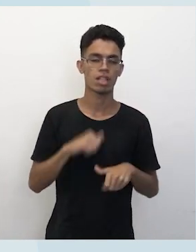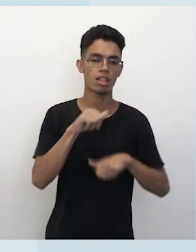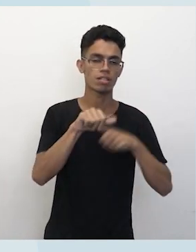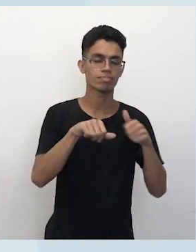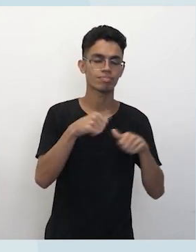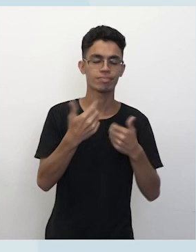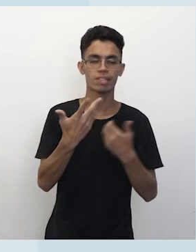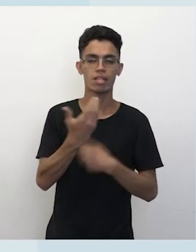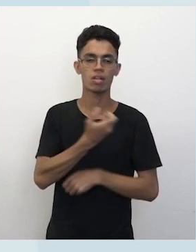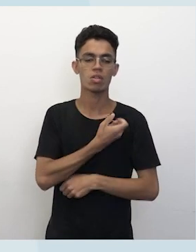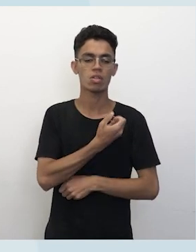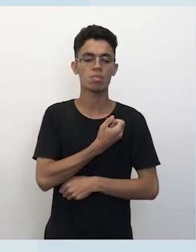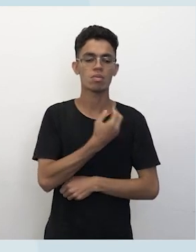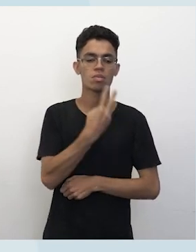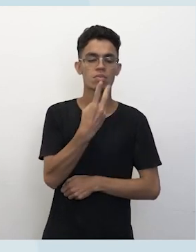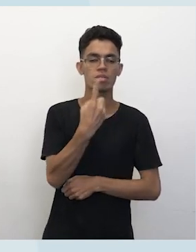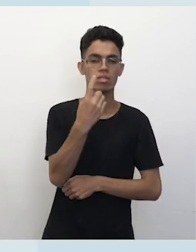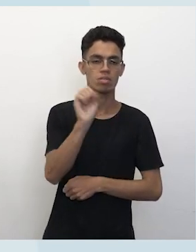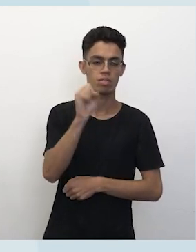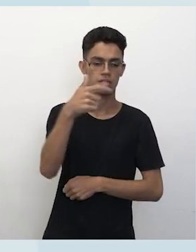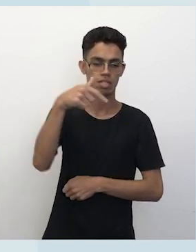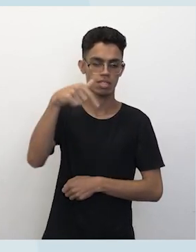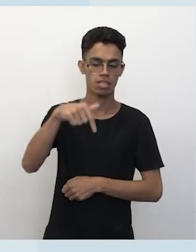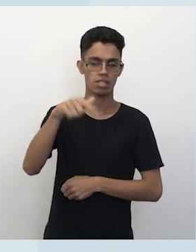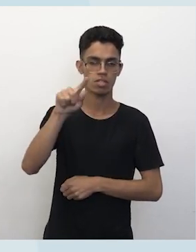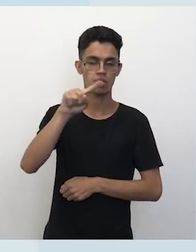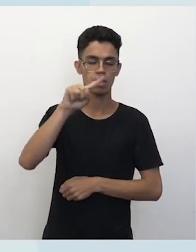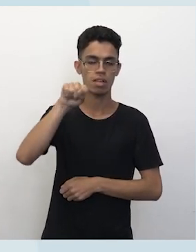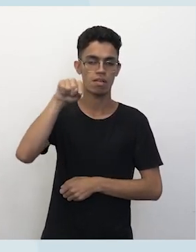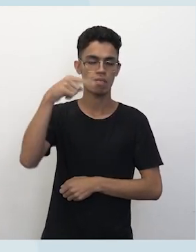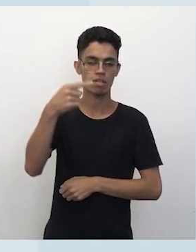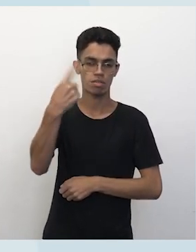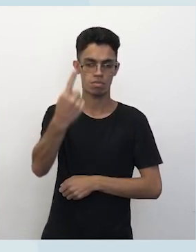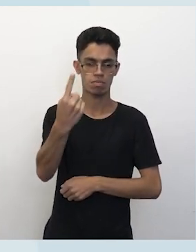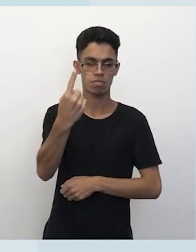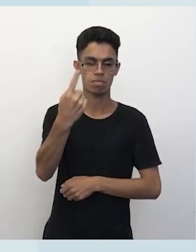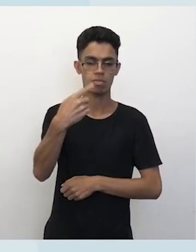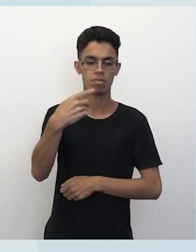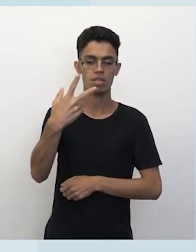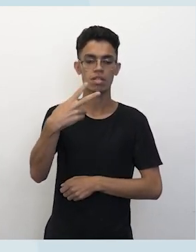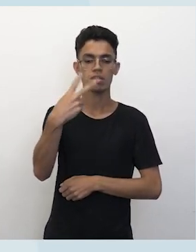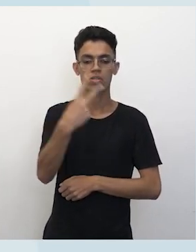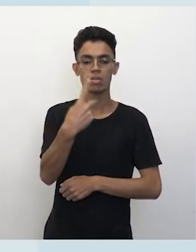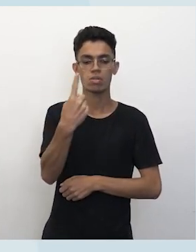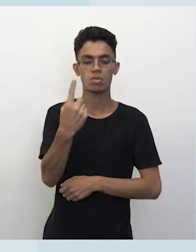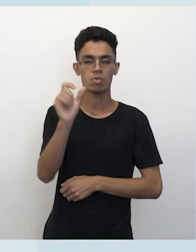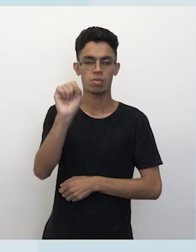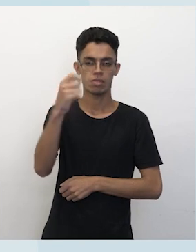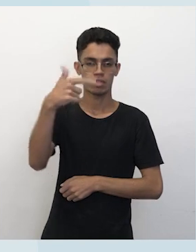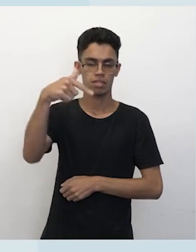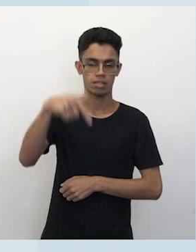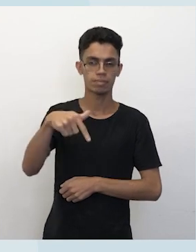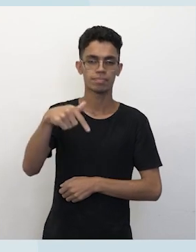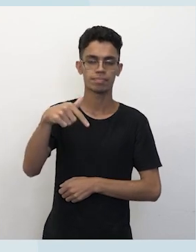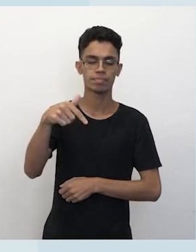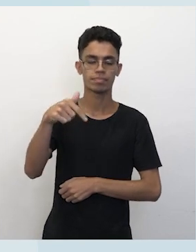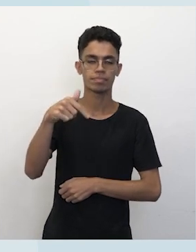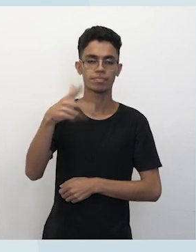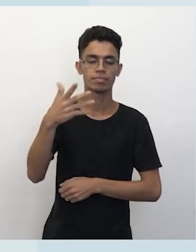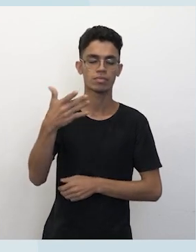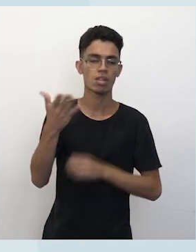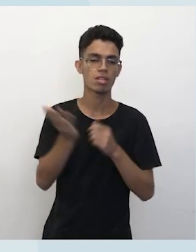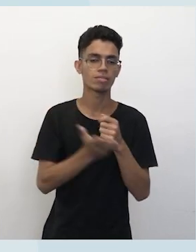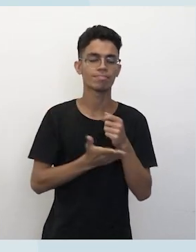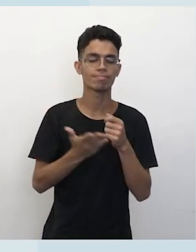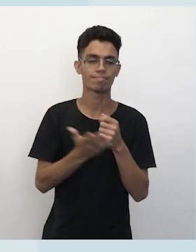o número 2187 elevado a 1, que é o próprio 2187, né? São fundamentos,